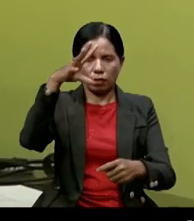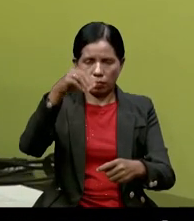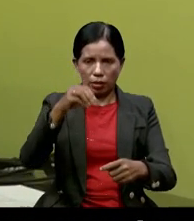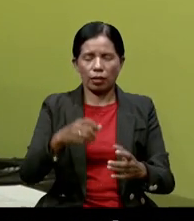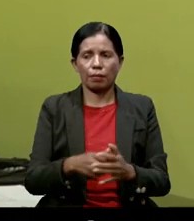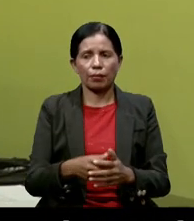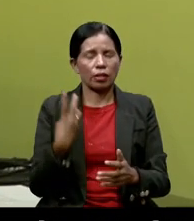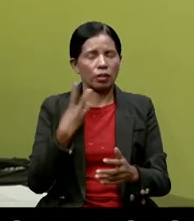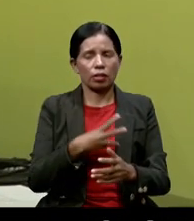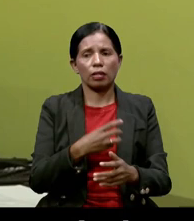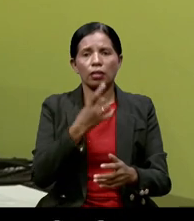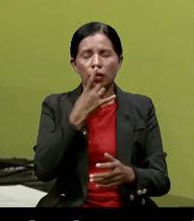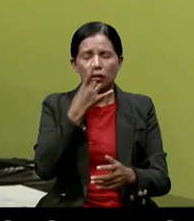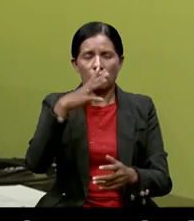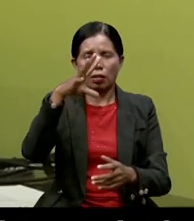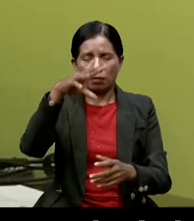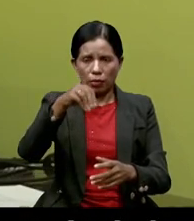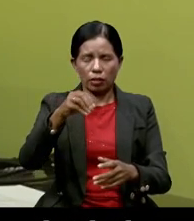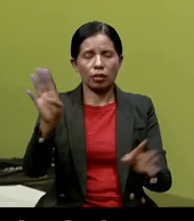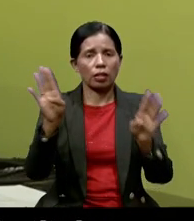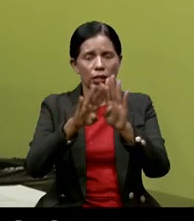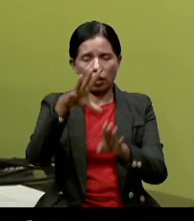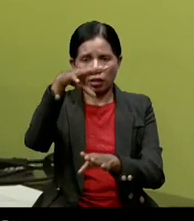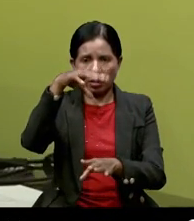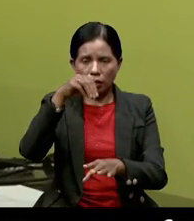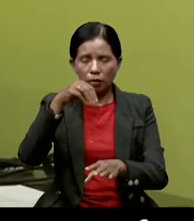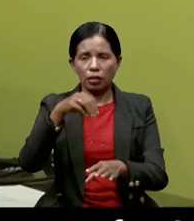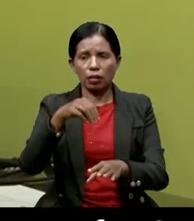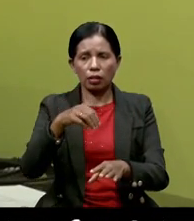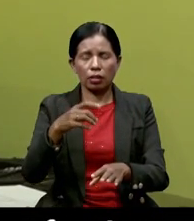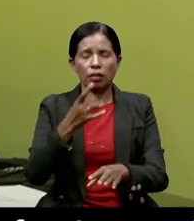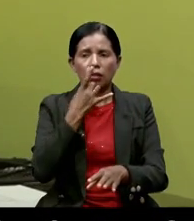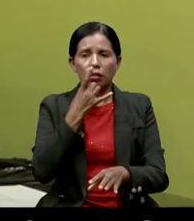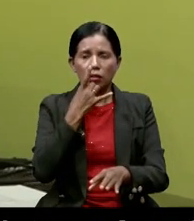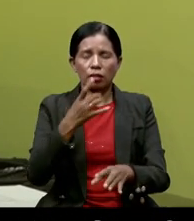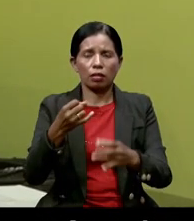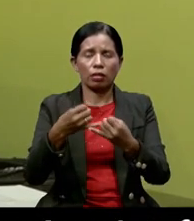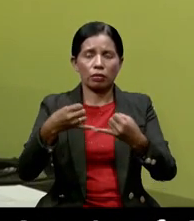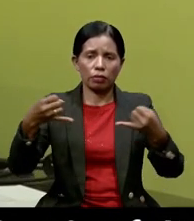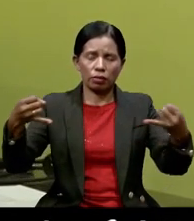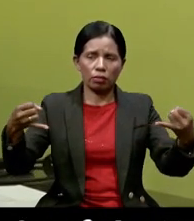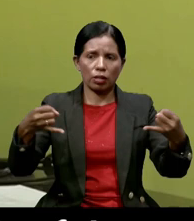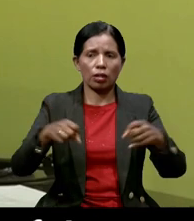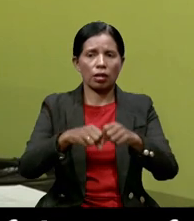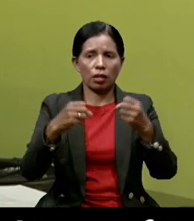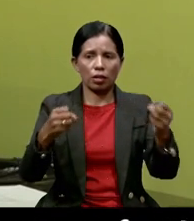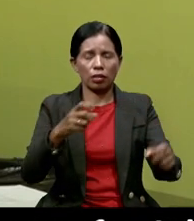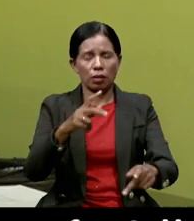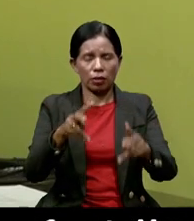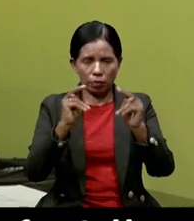da luma mate ita o hindian fusível na ba quando ida koto ne ita dean cliente ne sida da warne